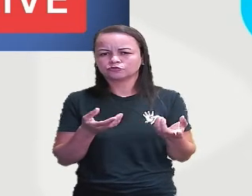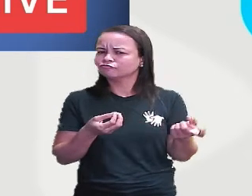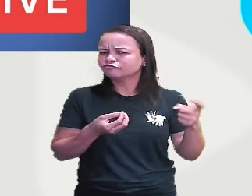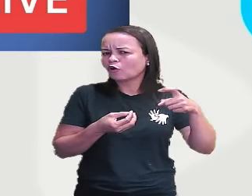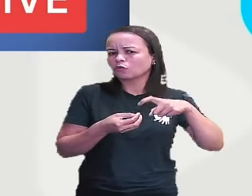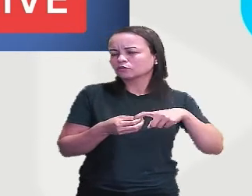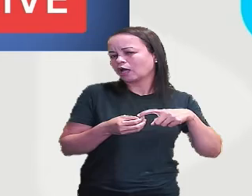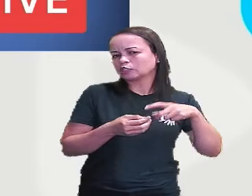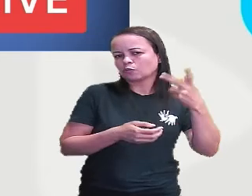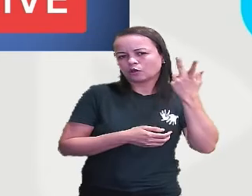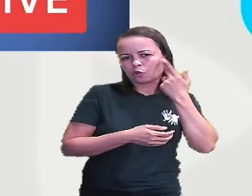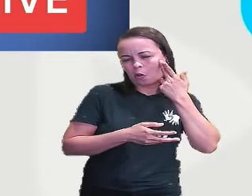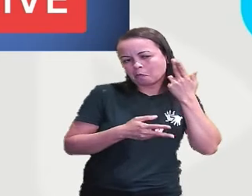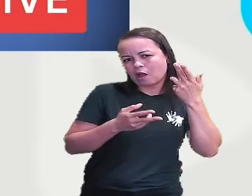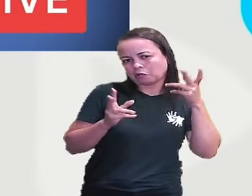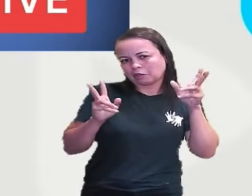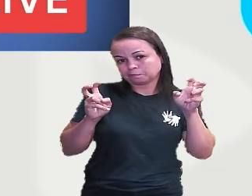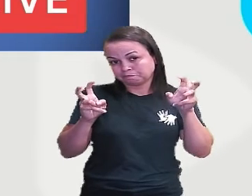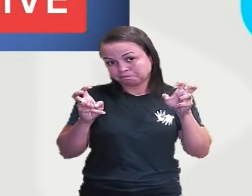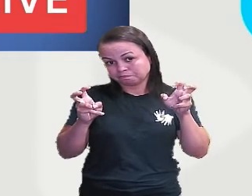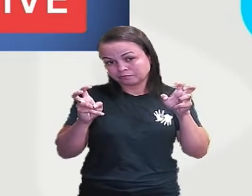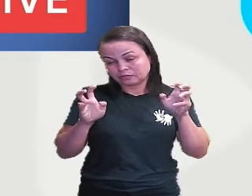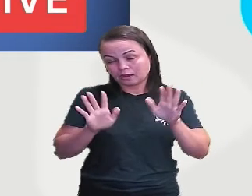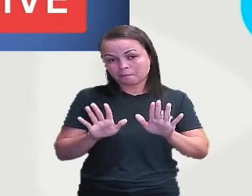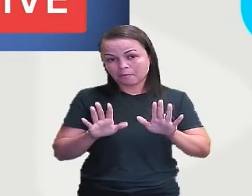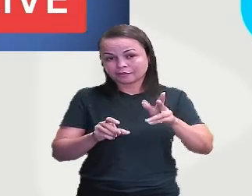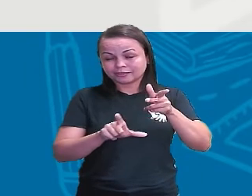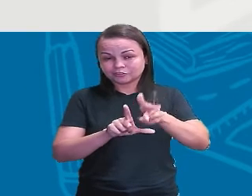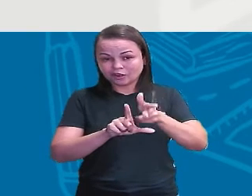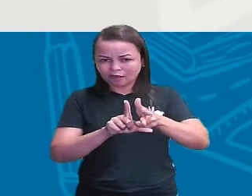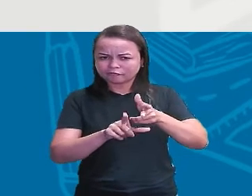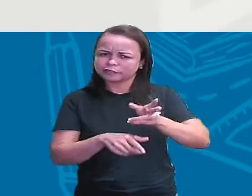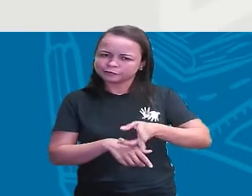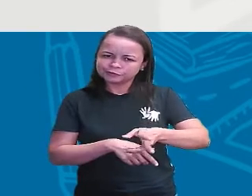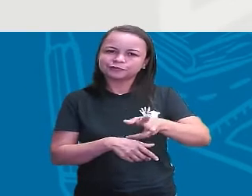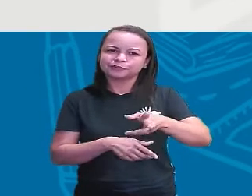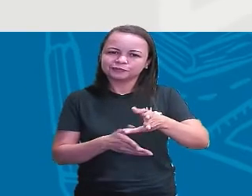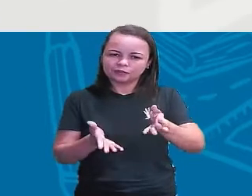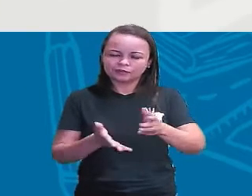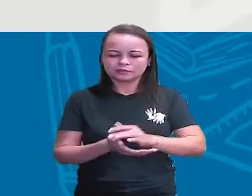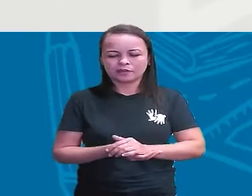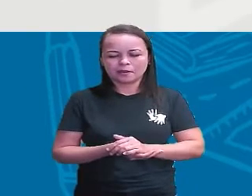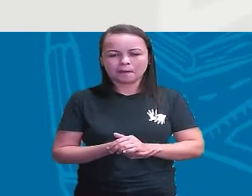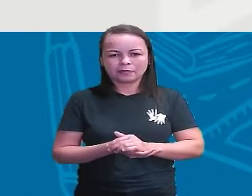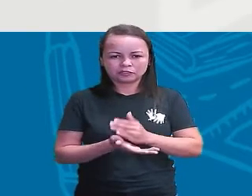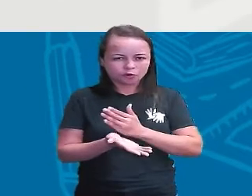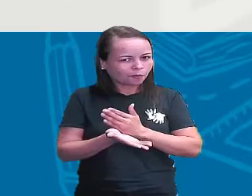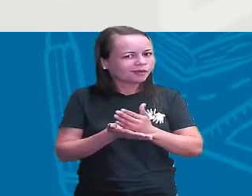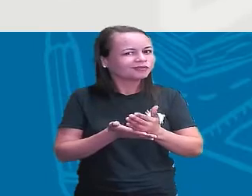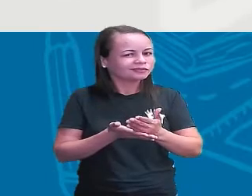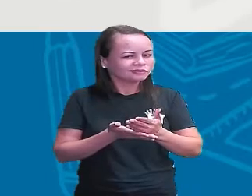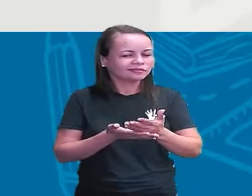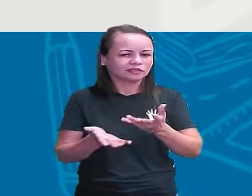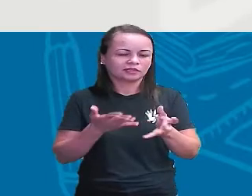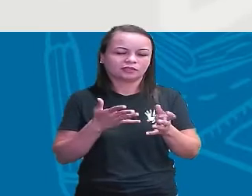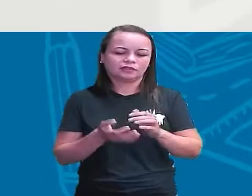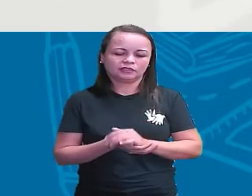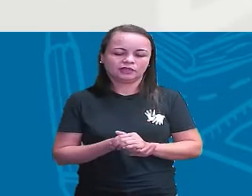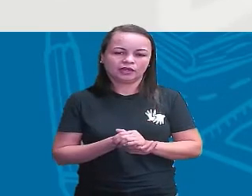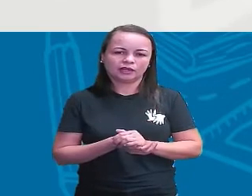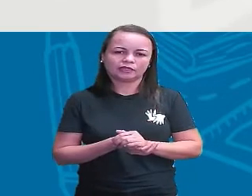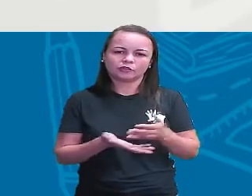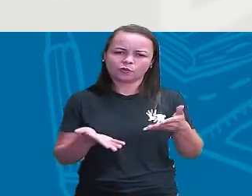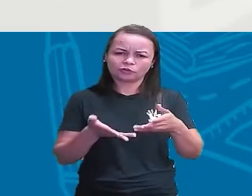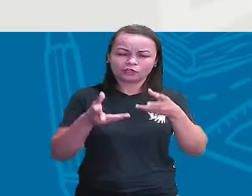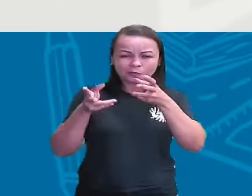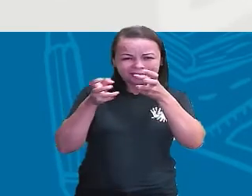voltando assim ao normal, entre aspas, né? Mas as lives ainda continuam. Mas começou tudo lá, né? E hoje em dia a gente ainda percebe aí